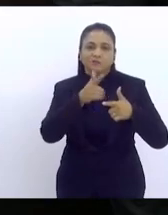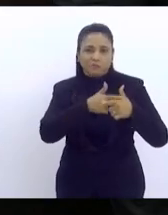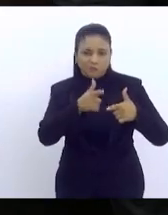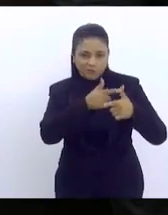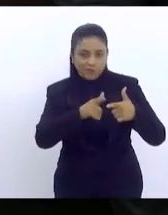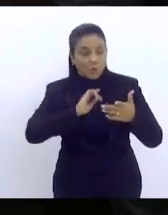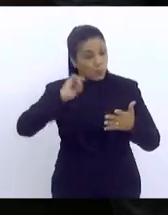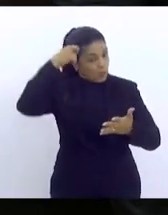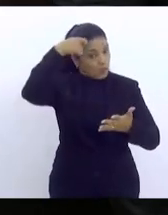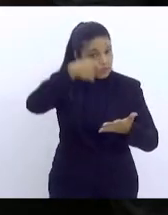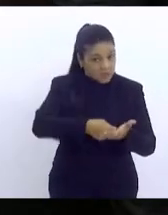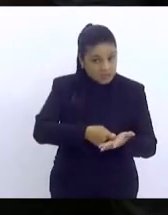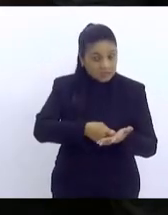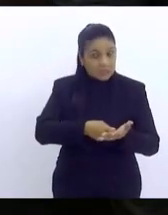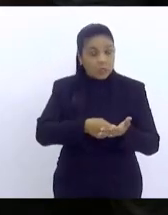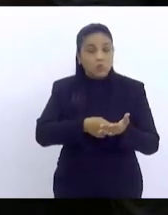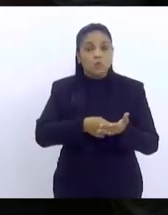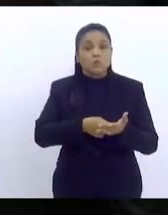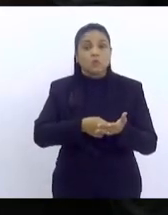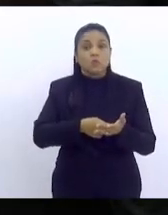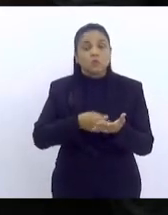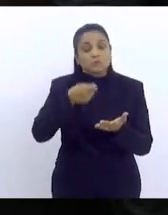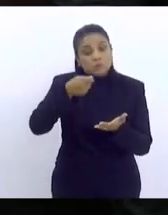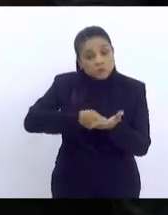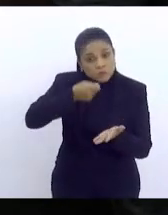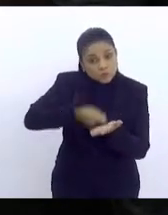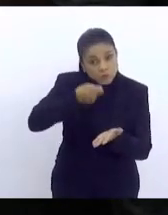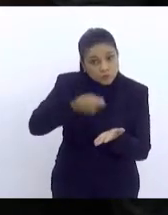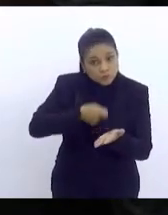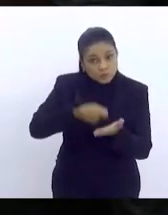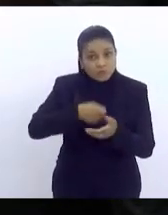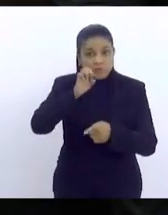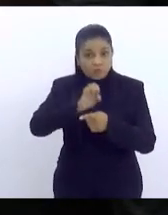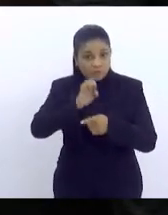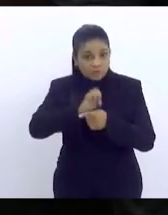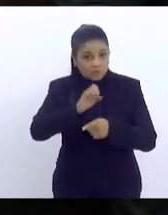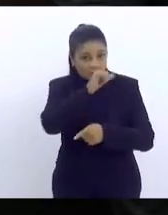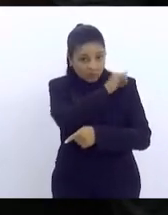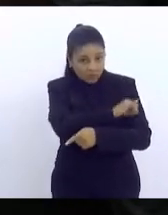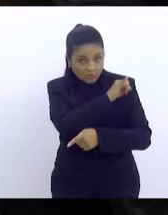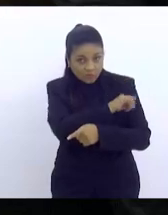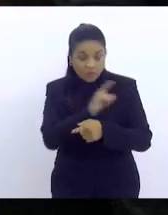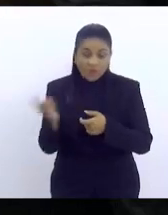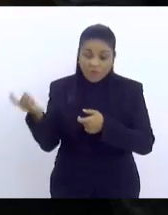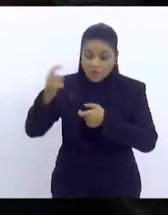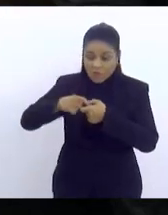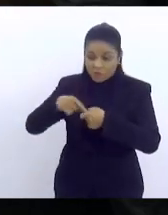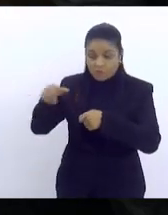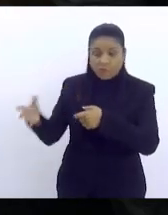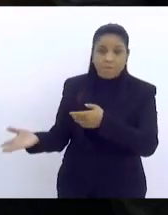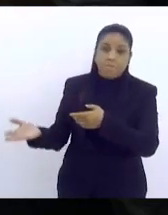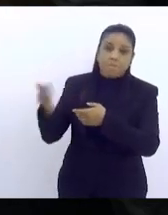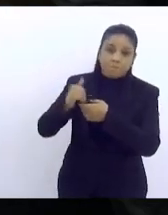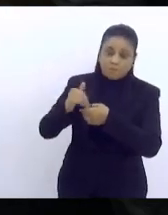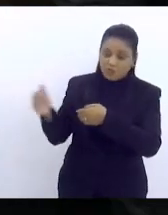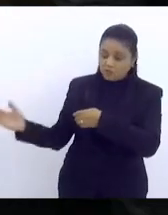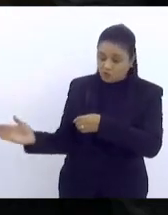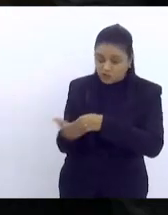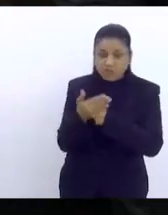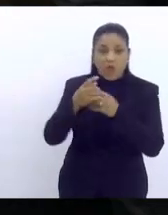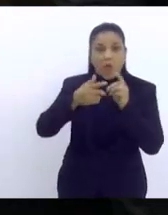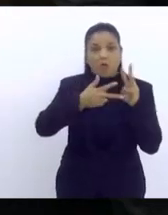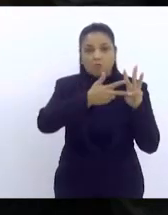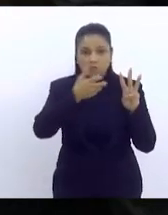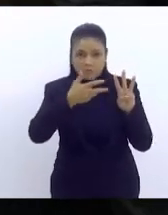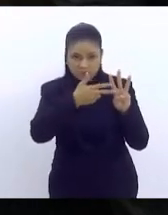decisão intimando o estado do Rio de Janeiro a fazer a retomada daquele espaço Então essa casa diante do que aconteceu com a